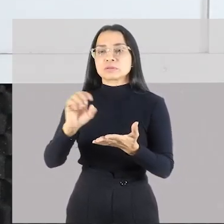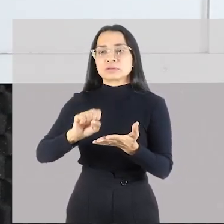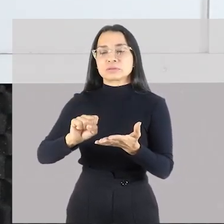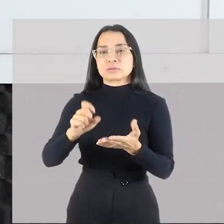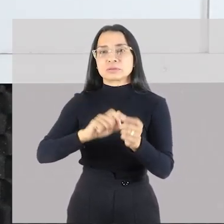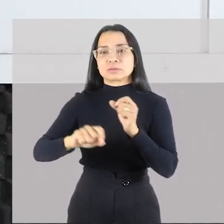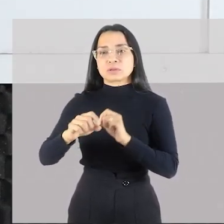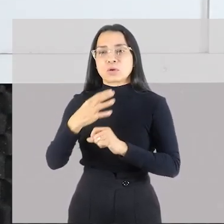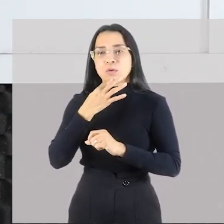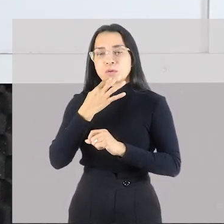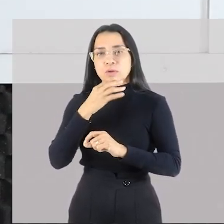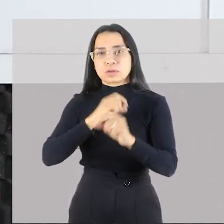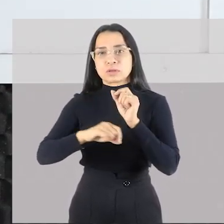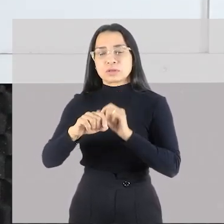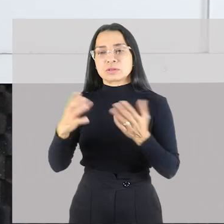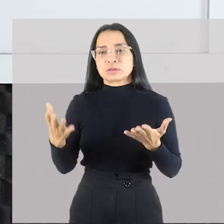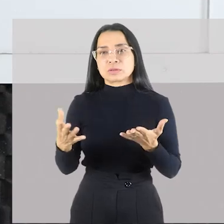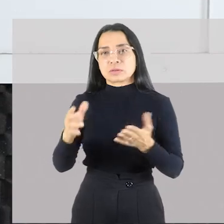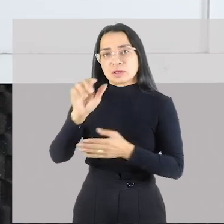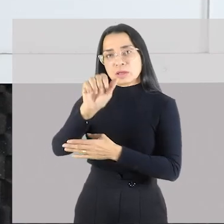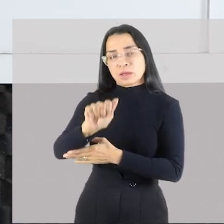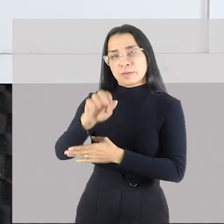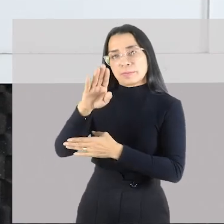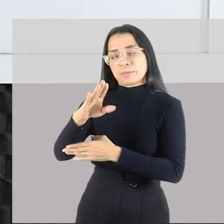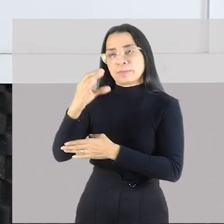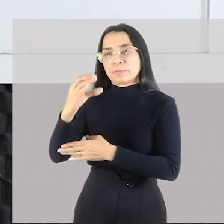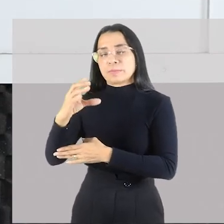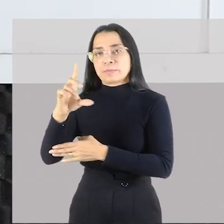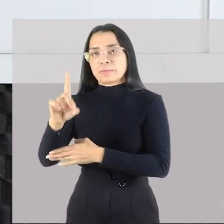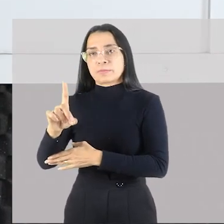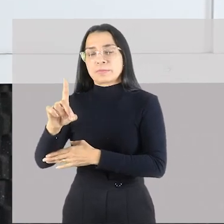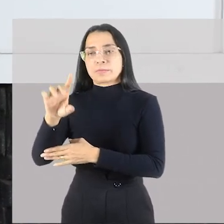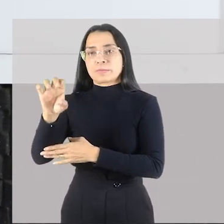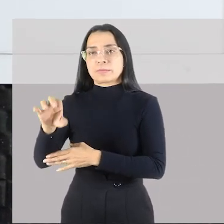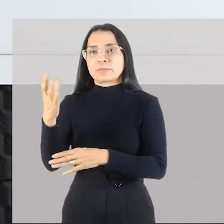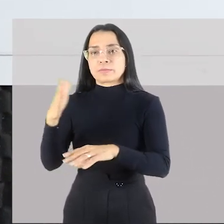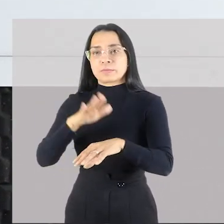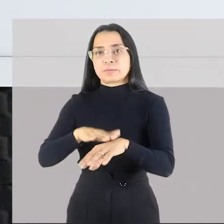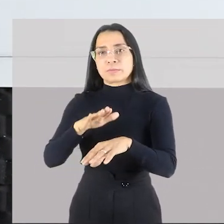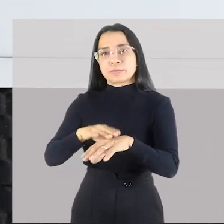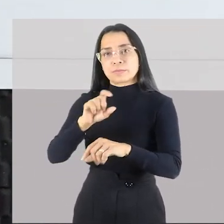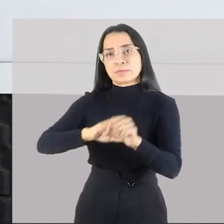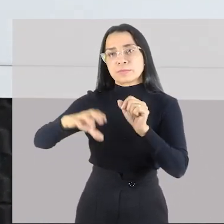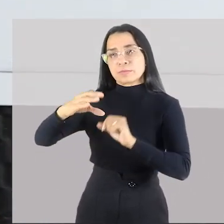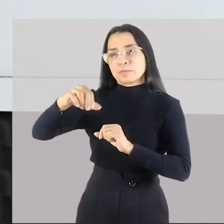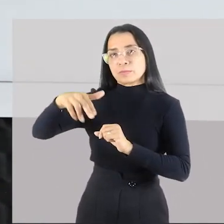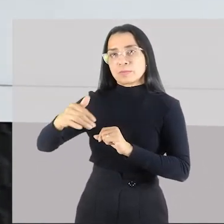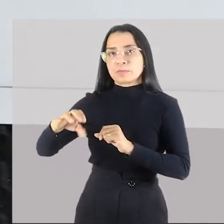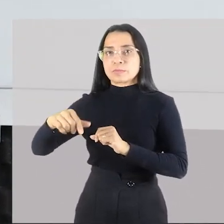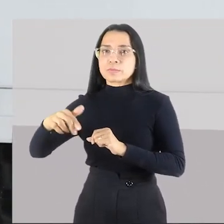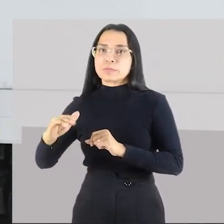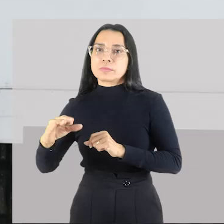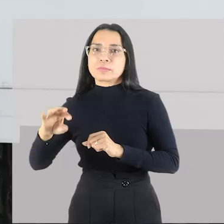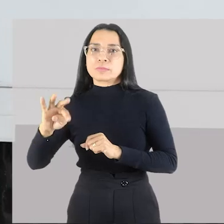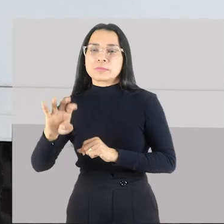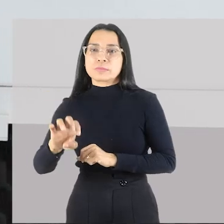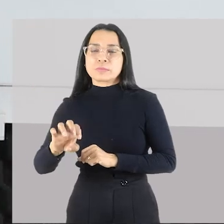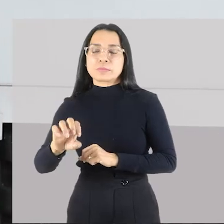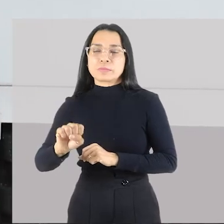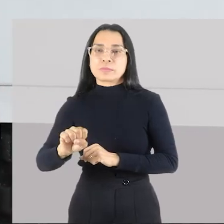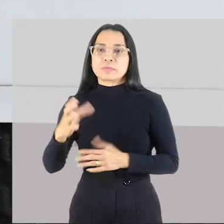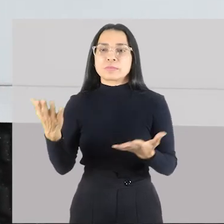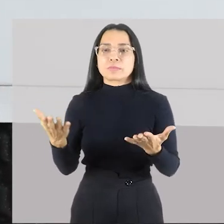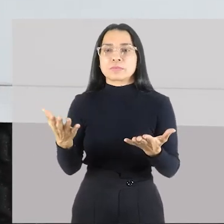B, C, D e o E são chamados de coeficientes. São